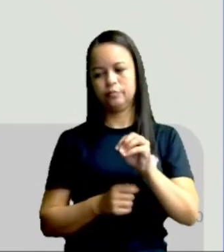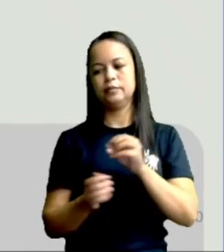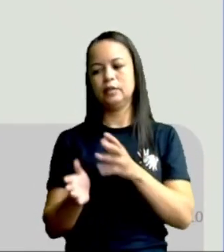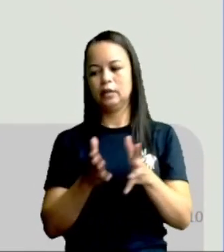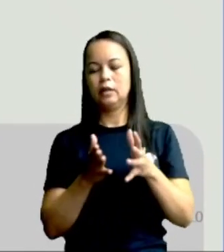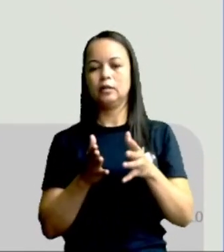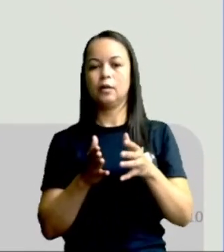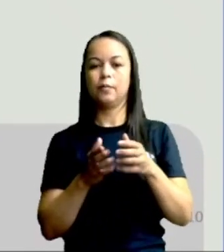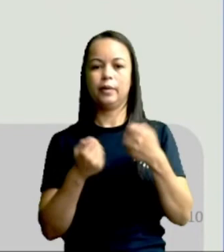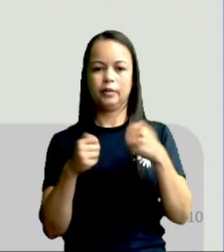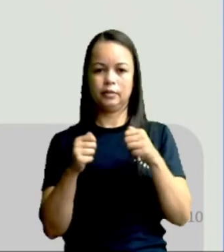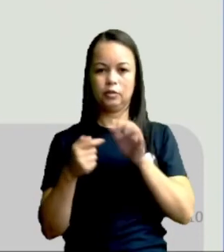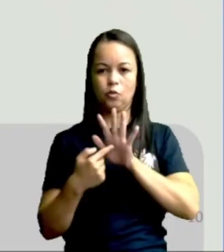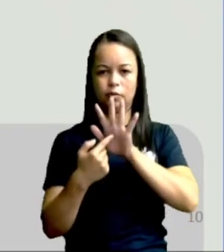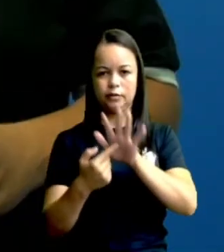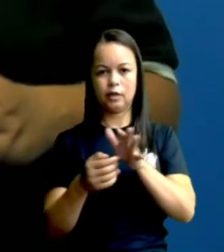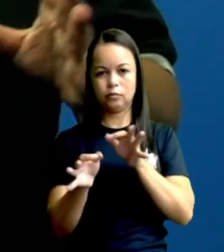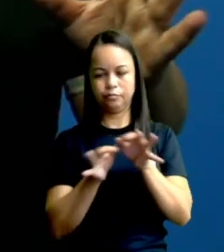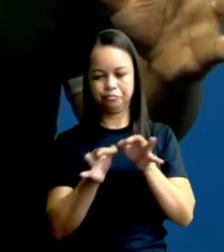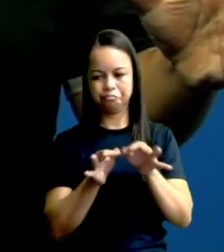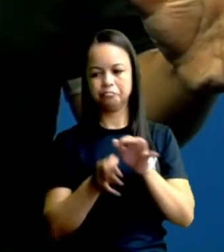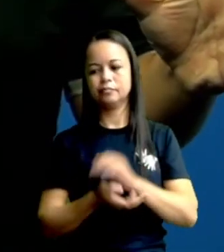e conselhos. Volta aqui para mim.